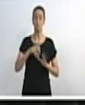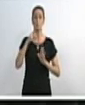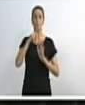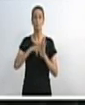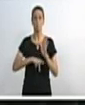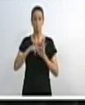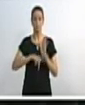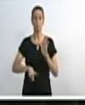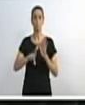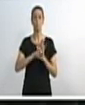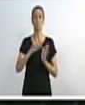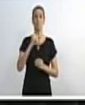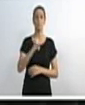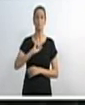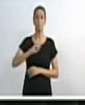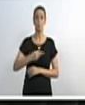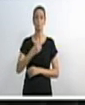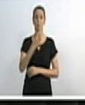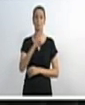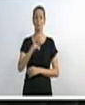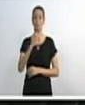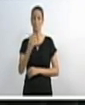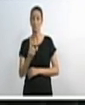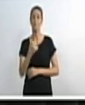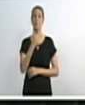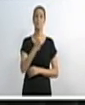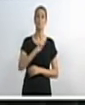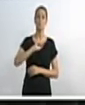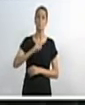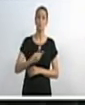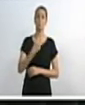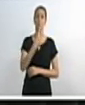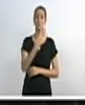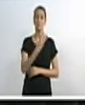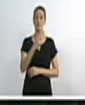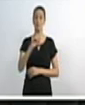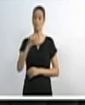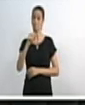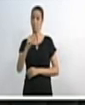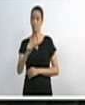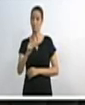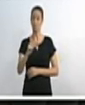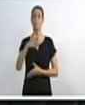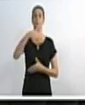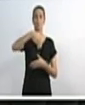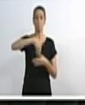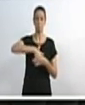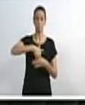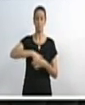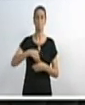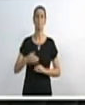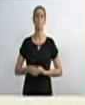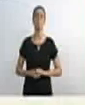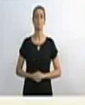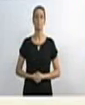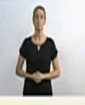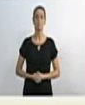número 7.306 e 7.307. Em votação.